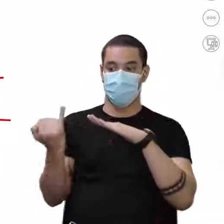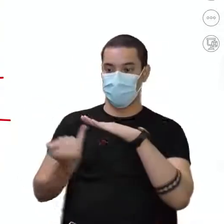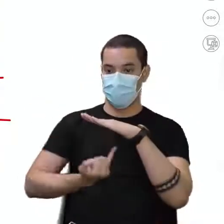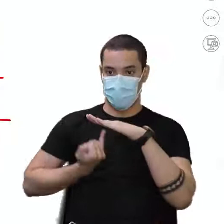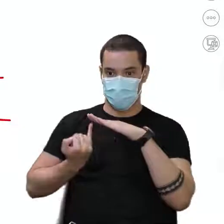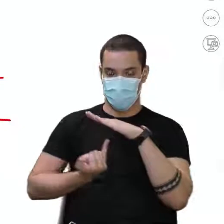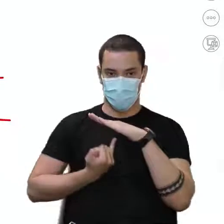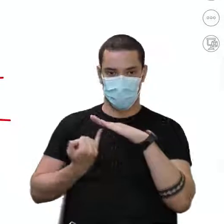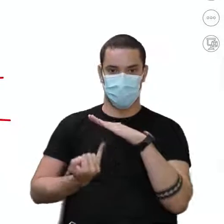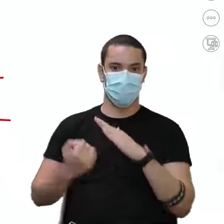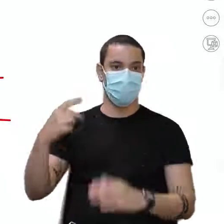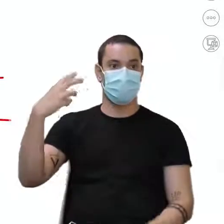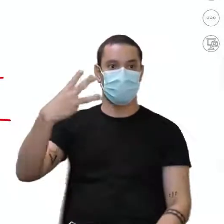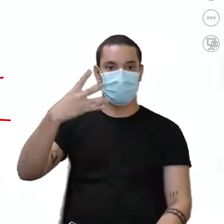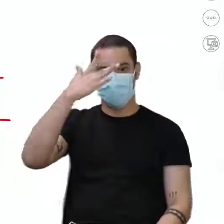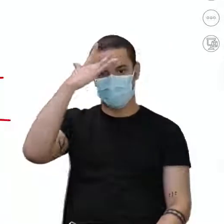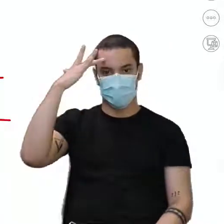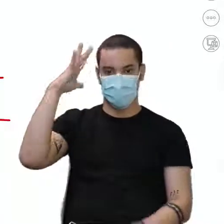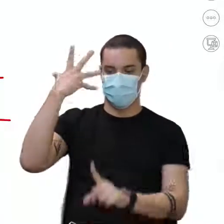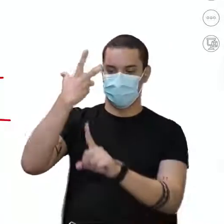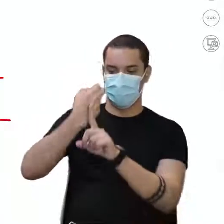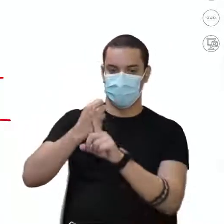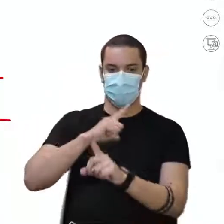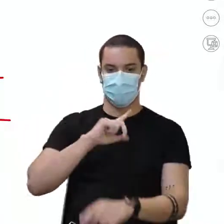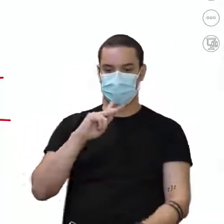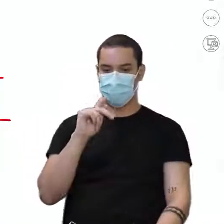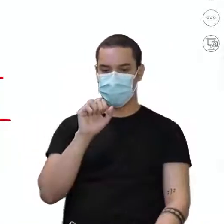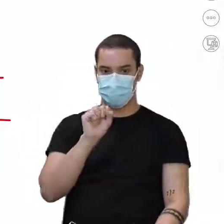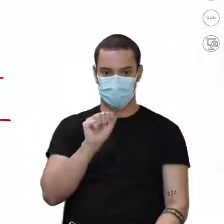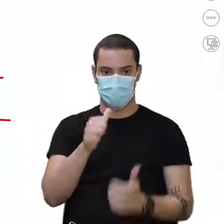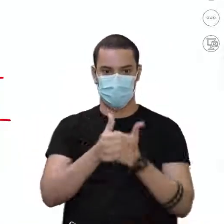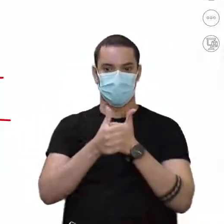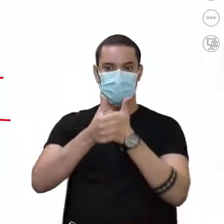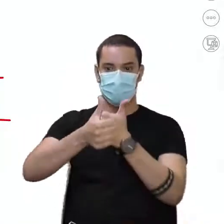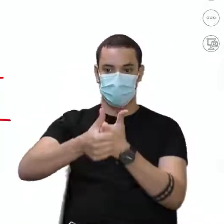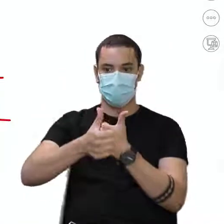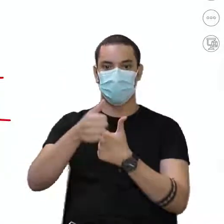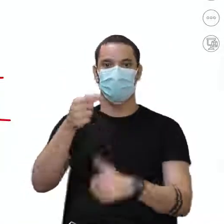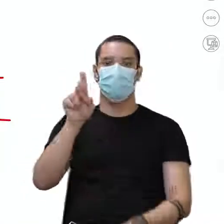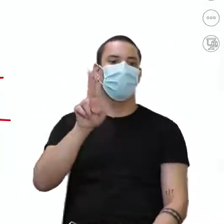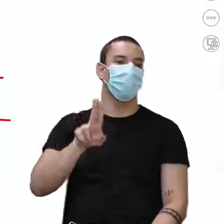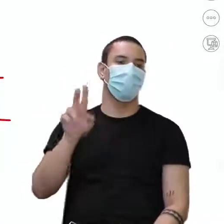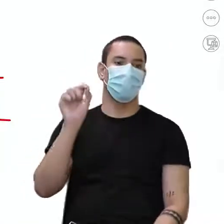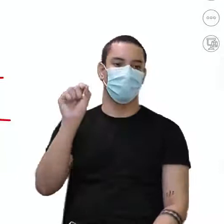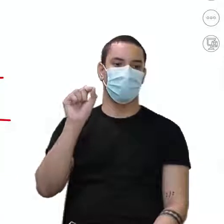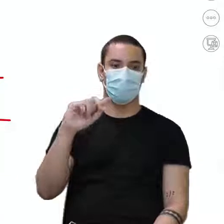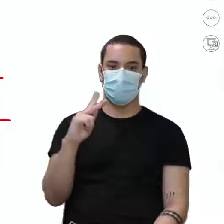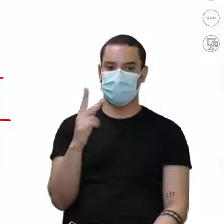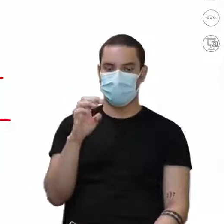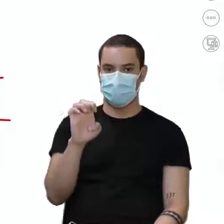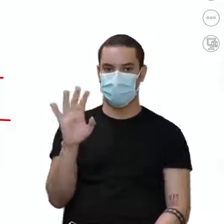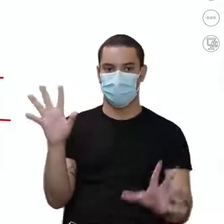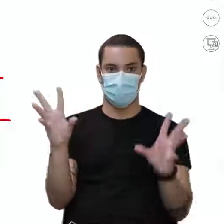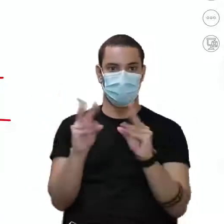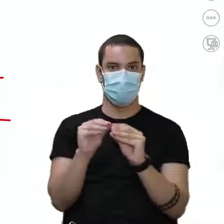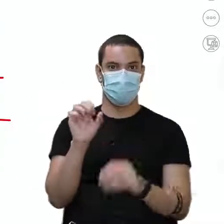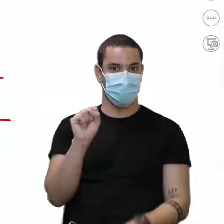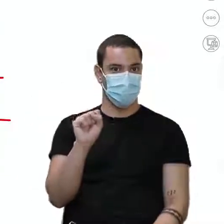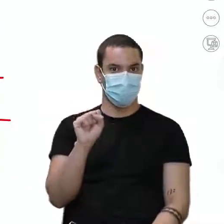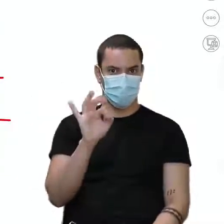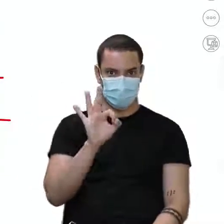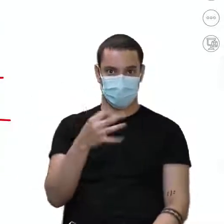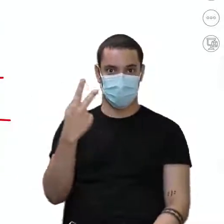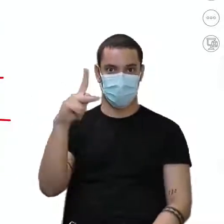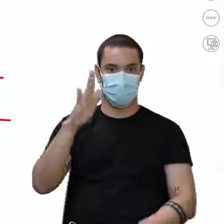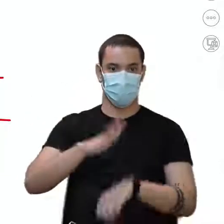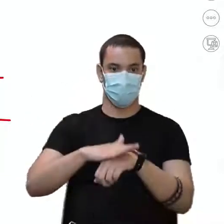pessoa do singular, he, she, it, você tem o has como auxiliar, e aí você vai usar ele assim, contraído. Se você quiser, opção